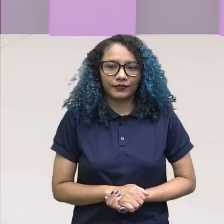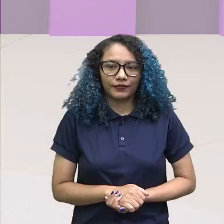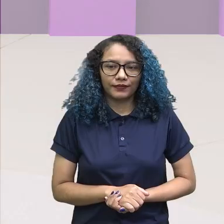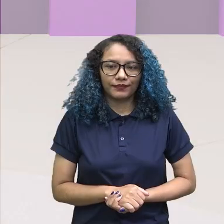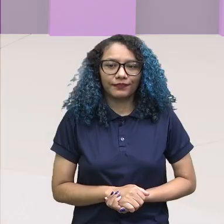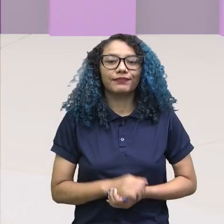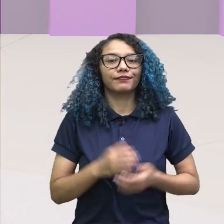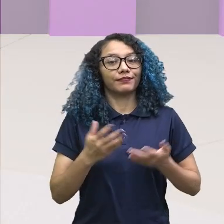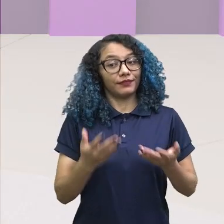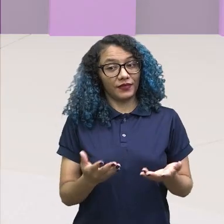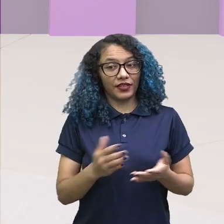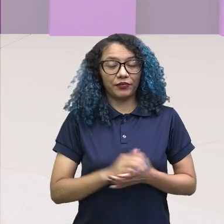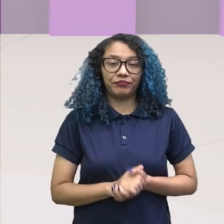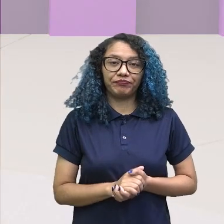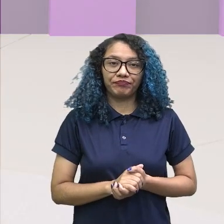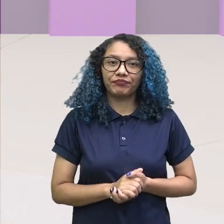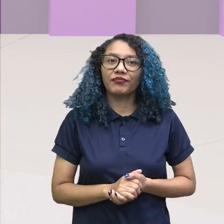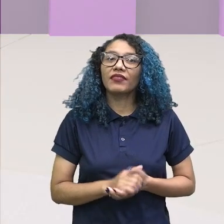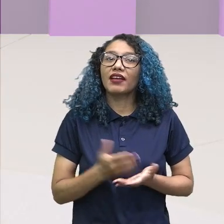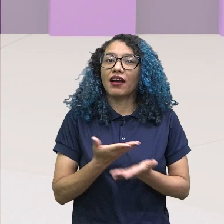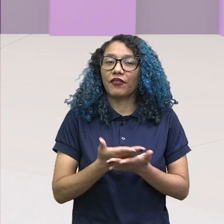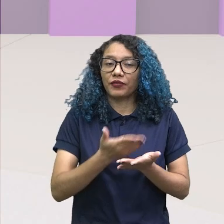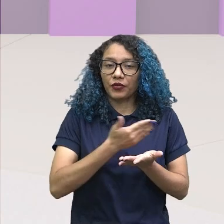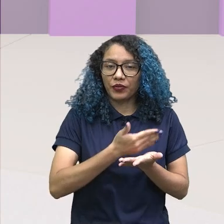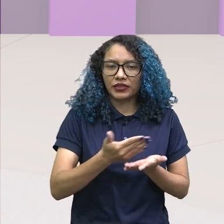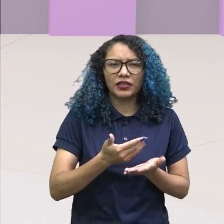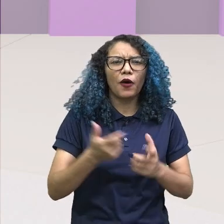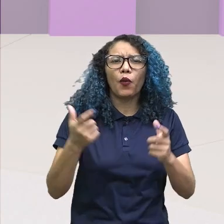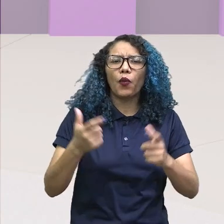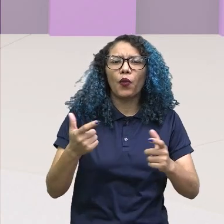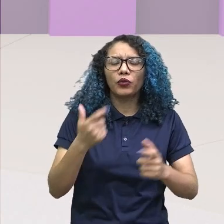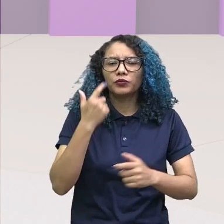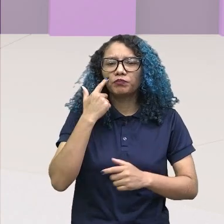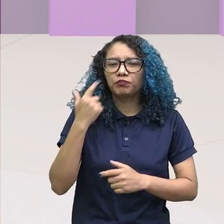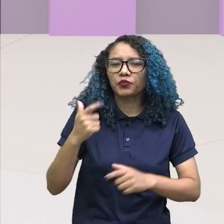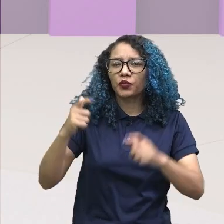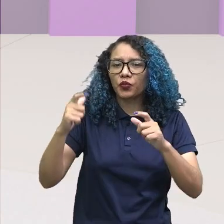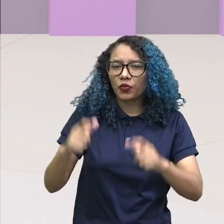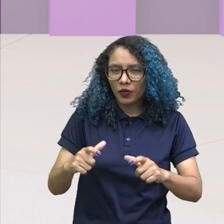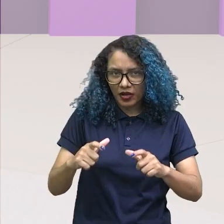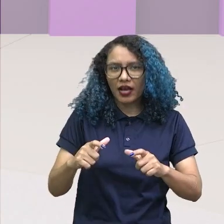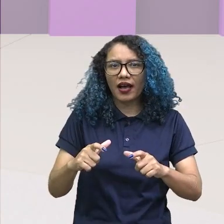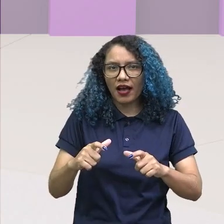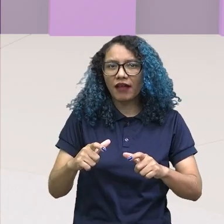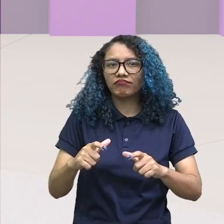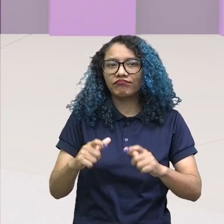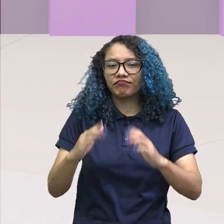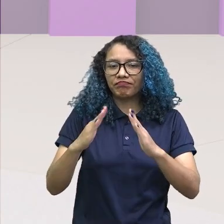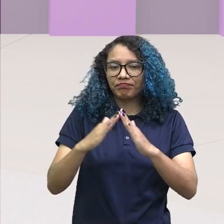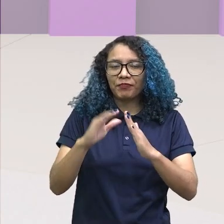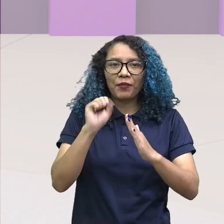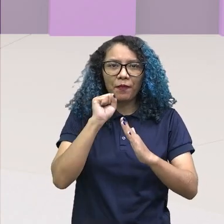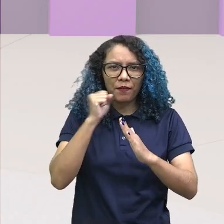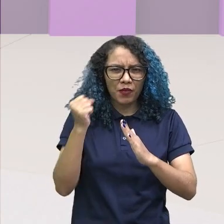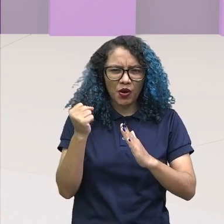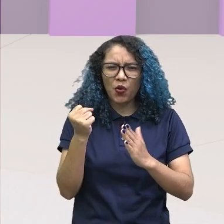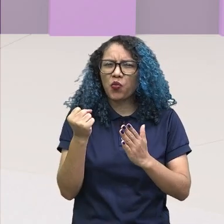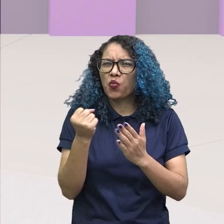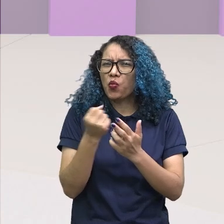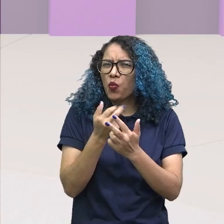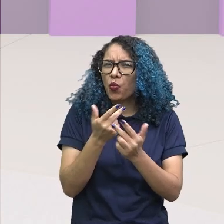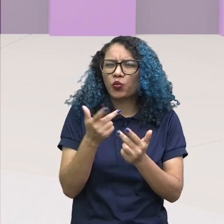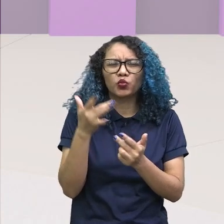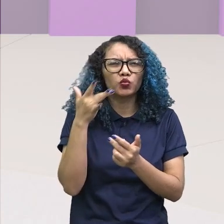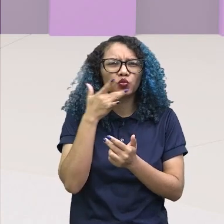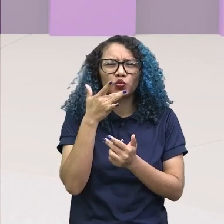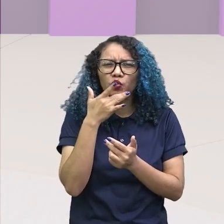Então, como vocês podem ver, nós começamos aqui ao lado, de um mostruário ali, de uma vitrine de padaria recheado de coisas gostosas. E